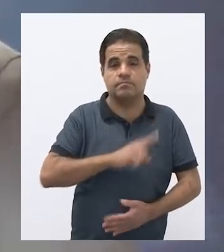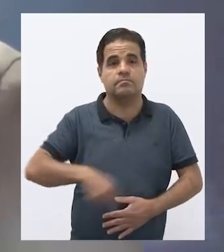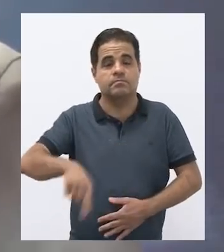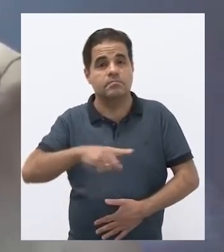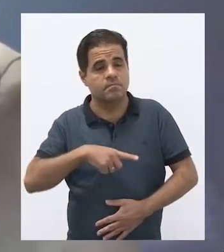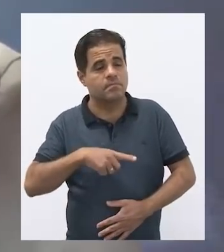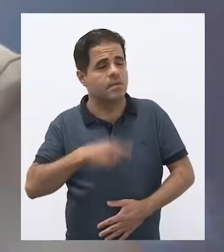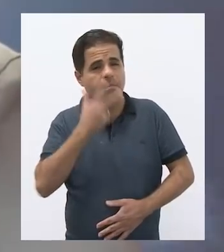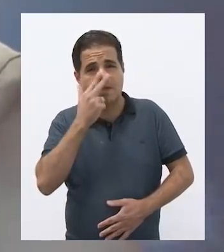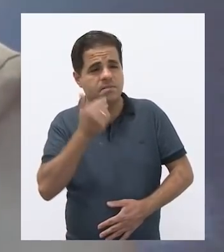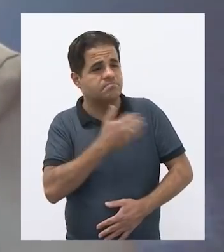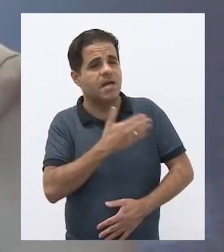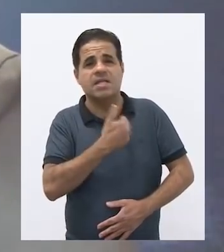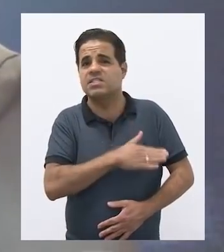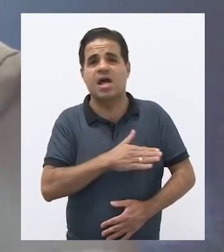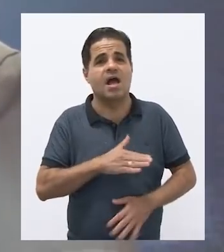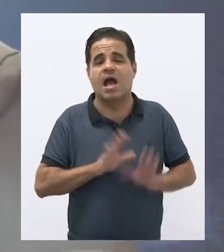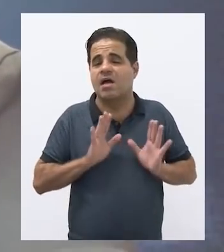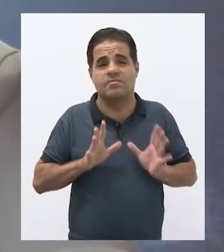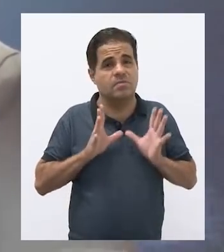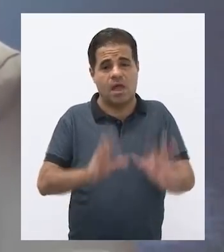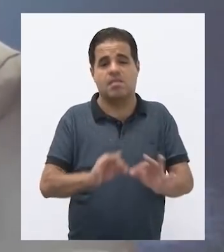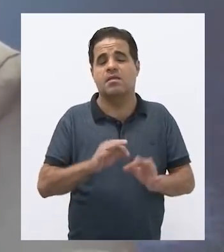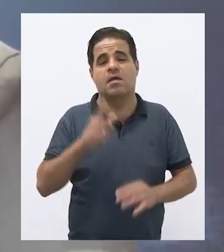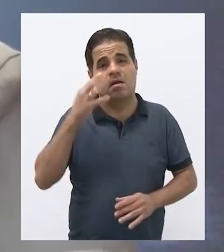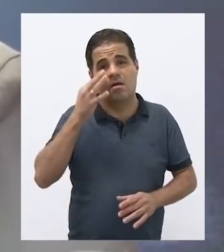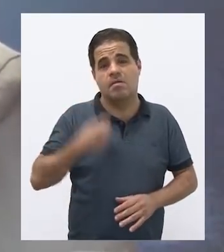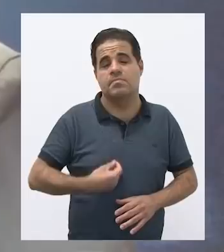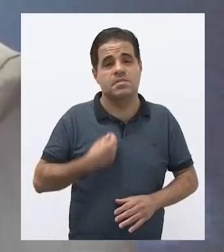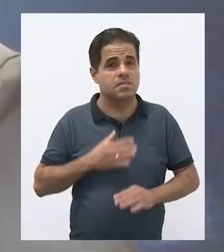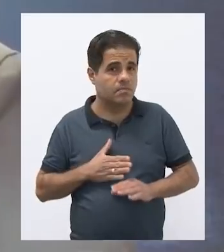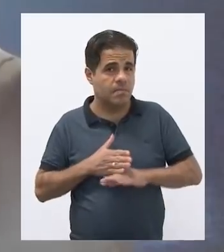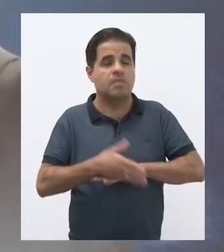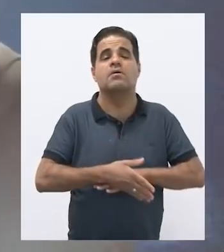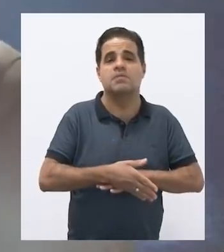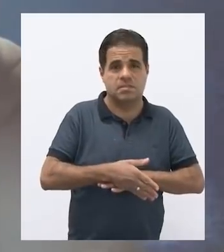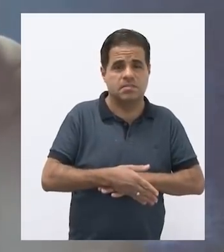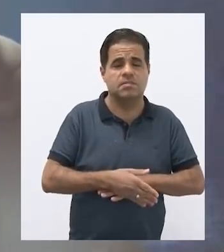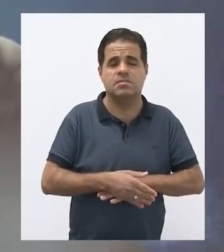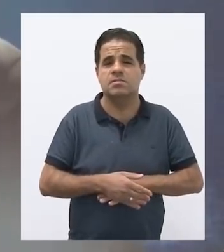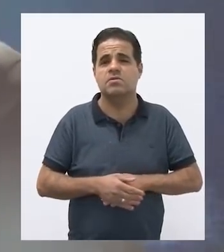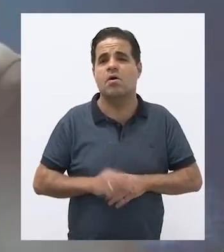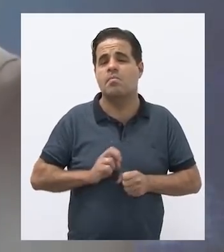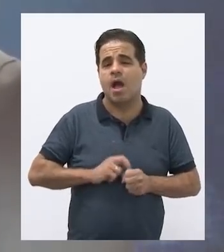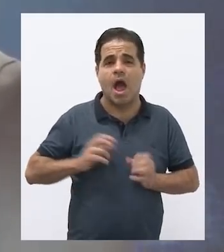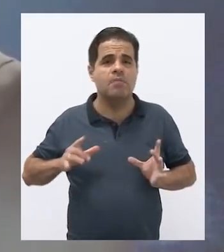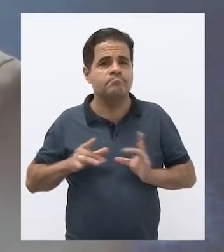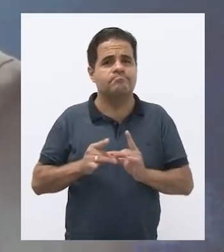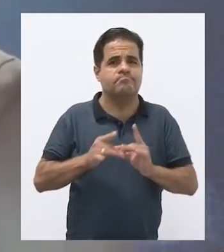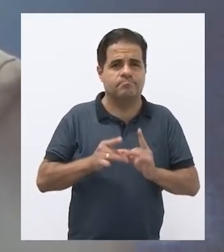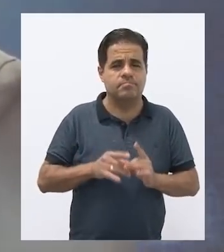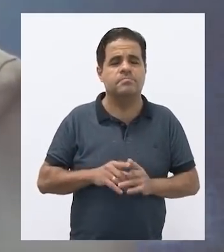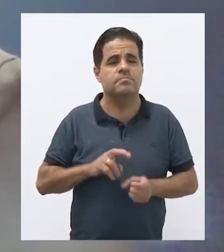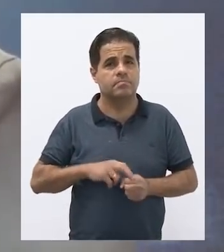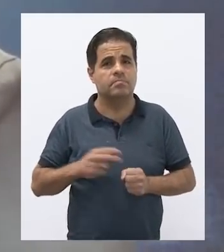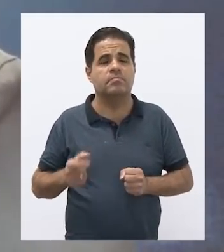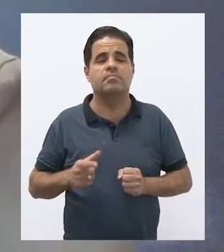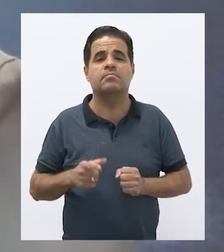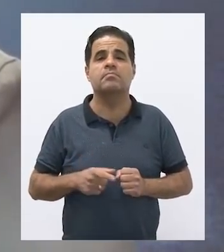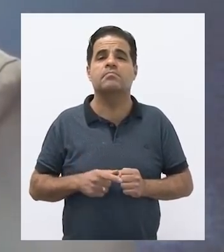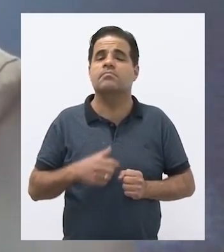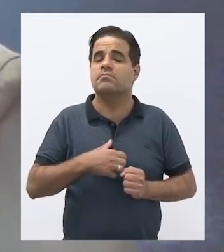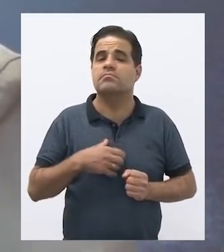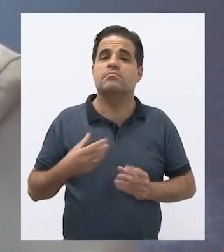nós ignorávamos uma presença ou uma atuação ou uma dependência, vamos escolher aqui de que